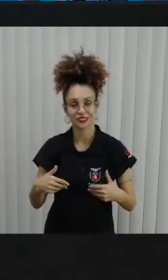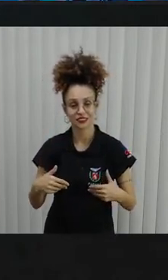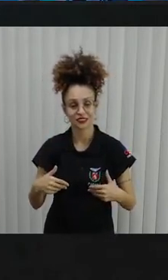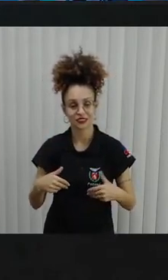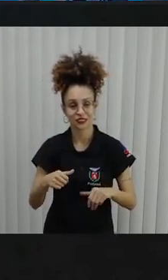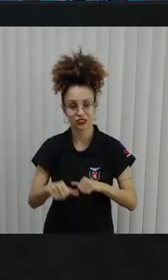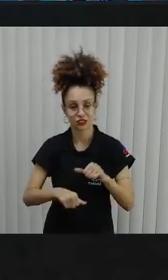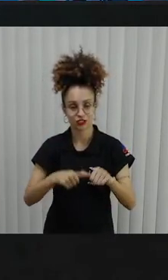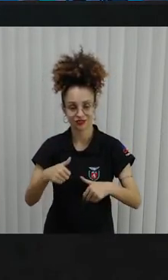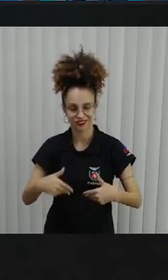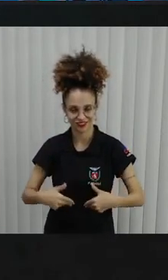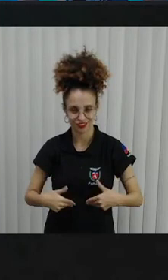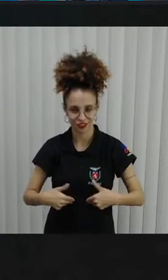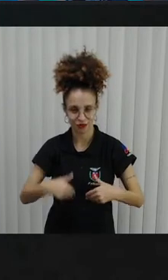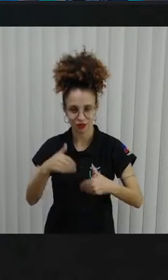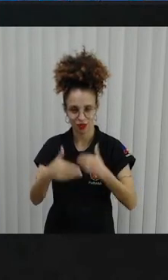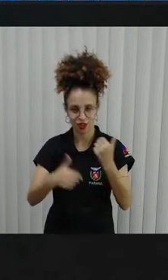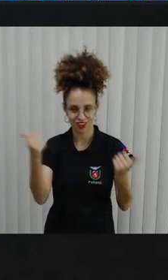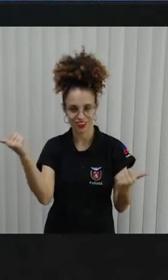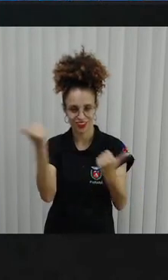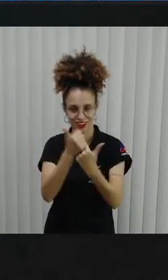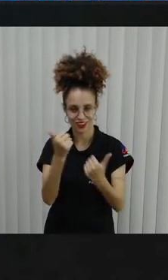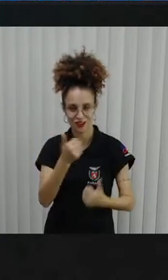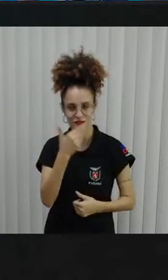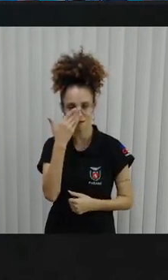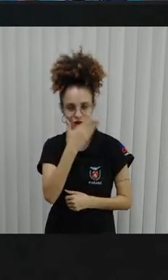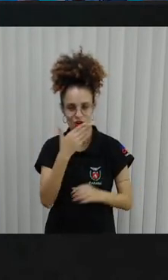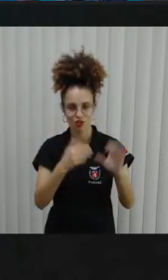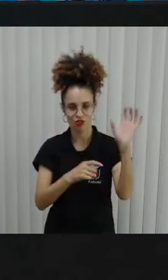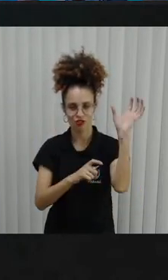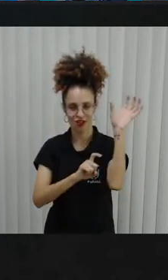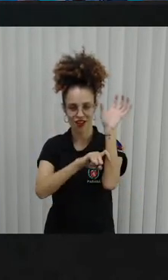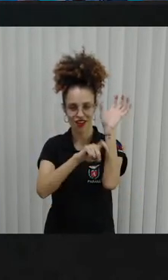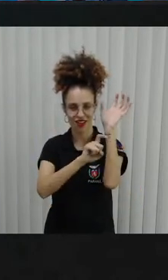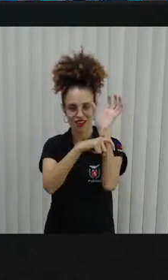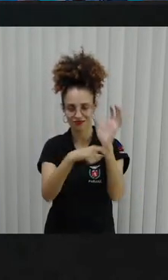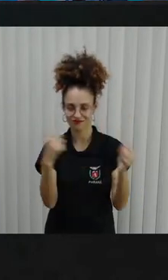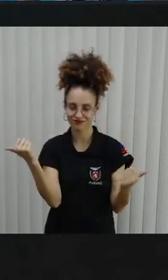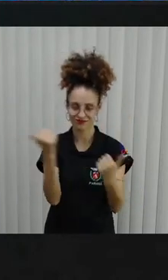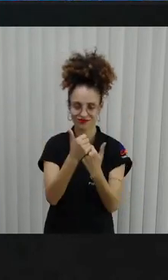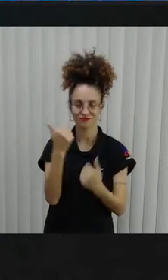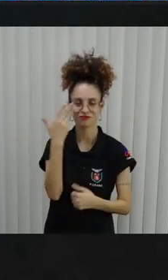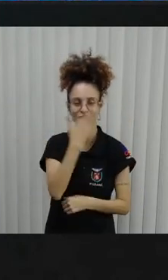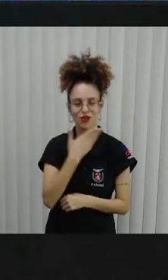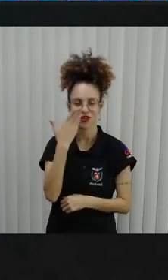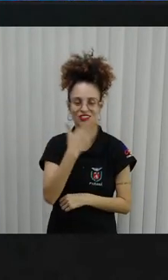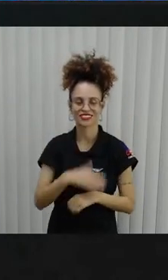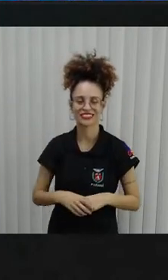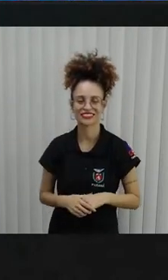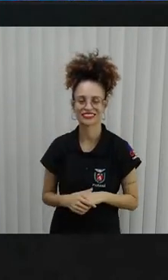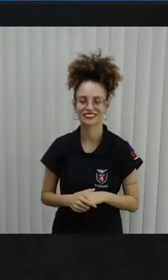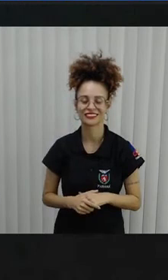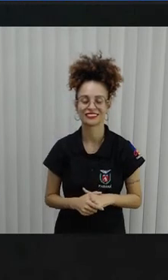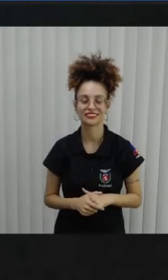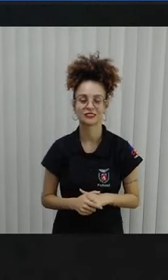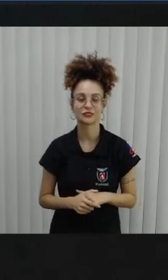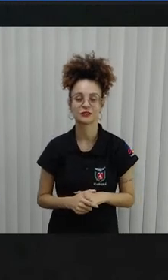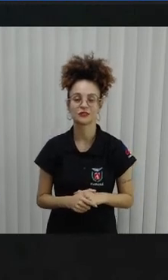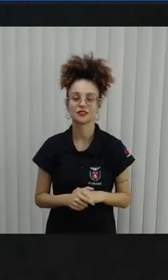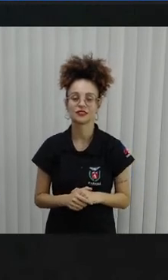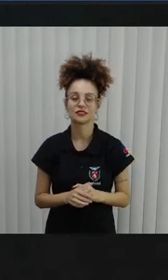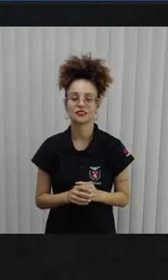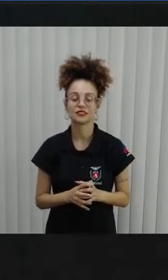esse cacto aí por um pedaço de bolo? Pode, vamos trocar. Então, vamos trocar esse bolo aí. Então, vamos pegar aqui a fantasia. Vou colocar aqui uma nova com um